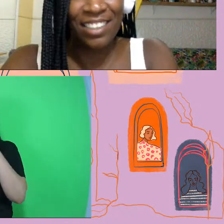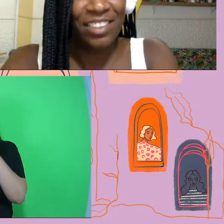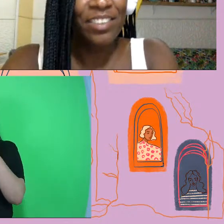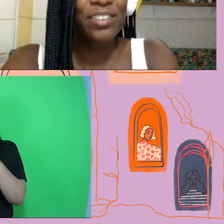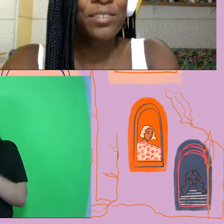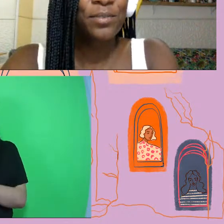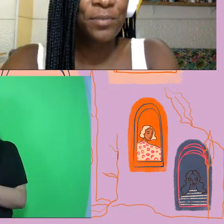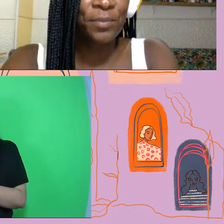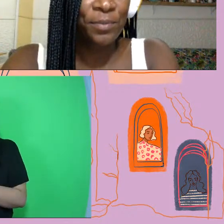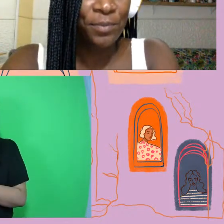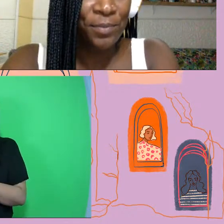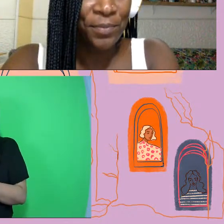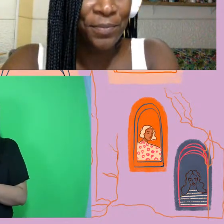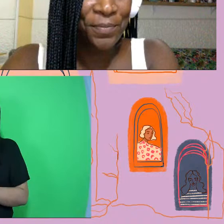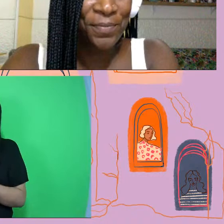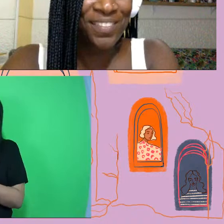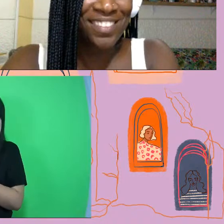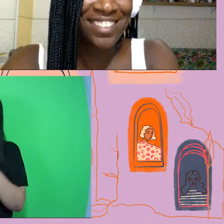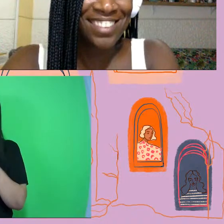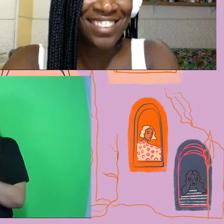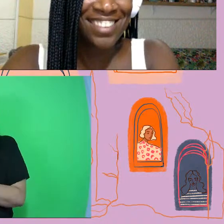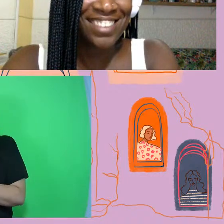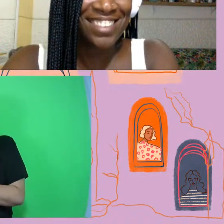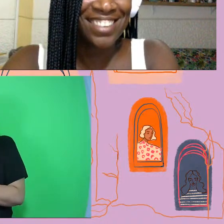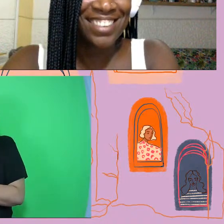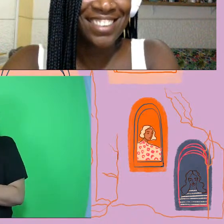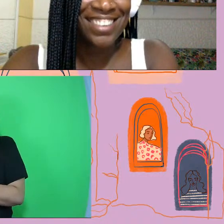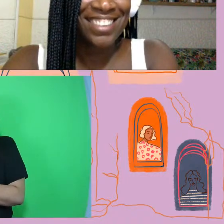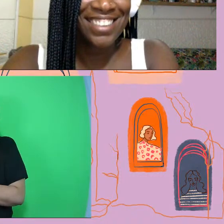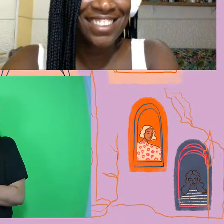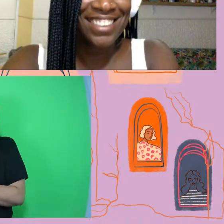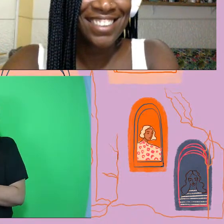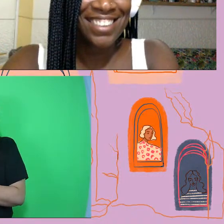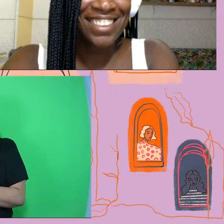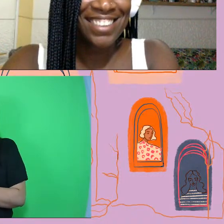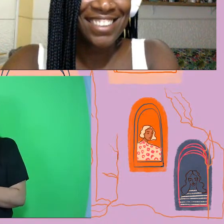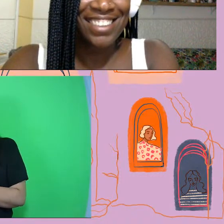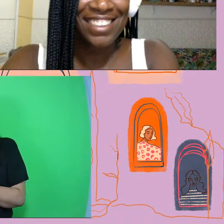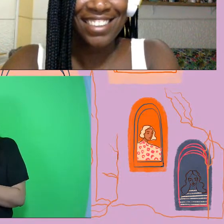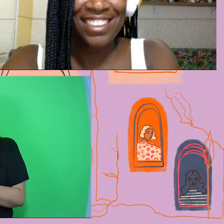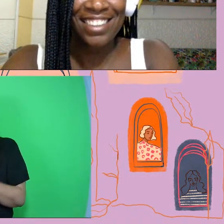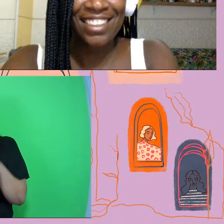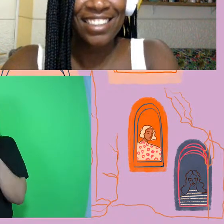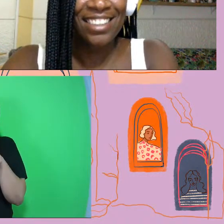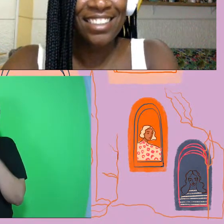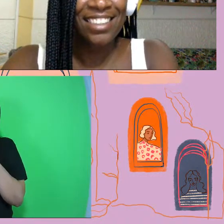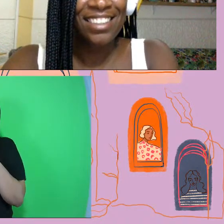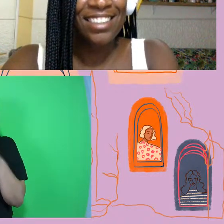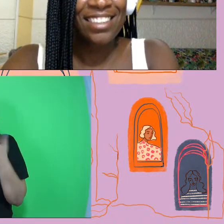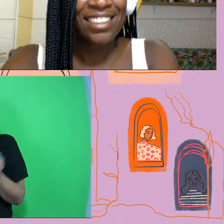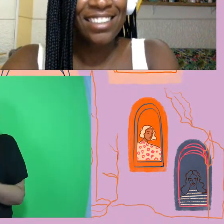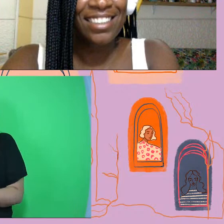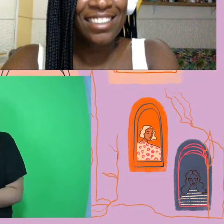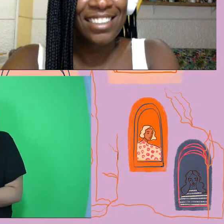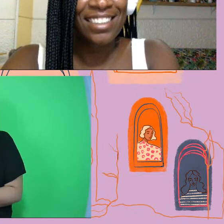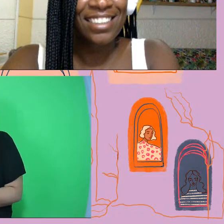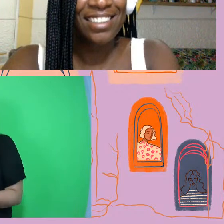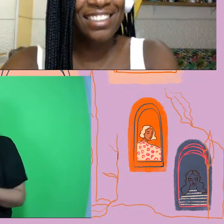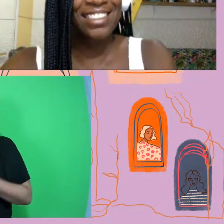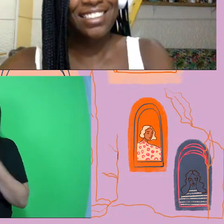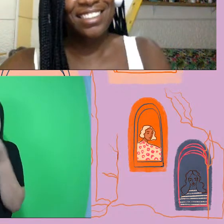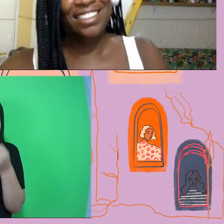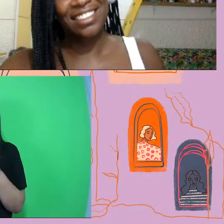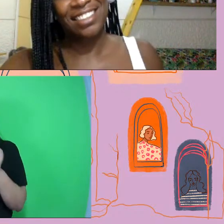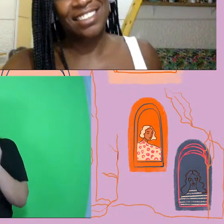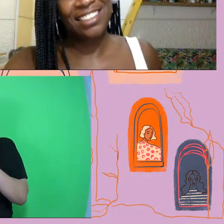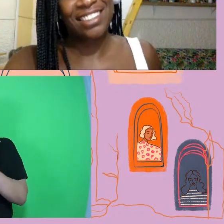é mãe do Matias, historiadora não praticante, educadora por vocação e apaixonada por corrida, rodas de